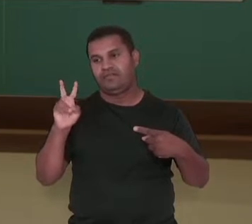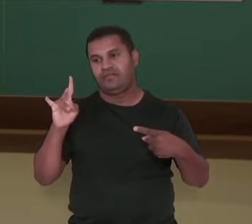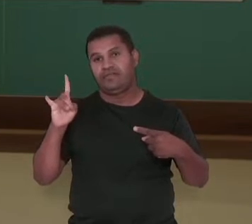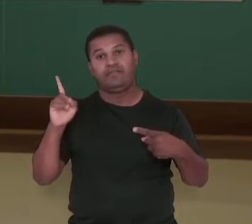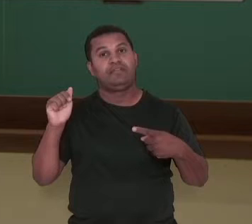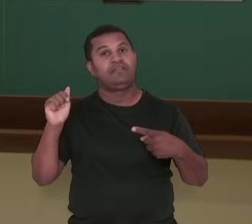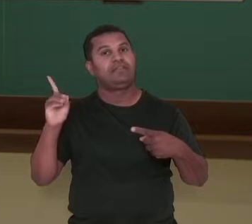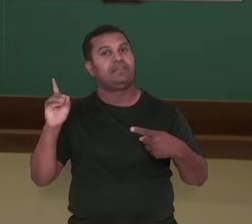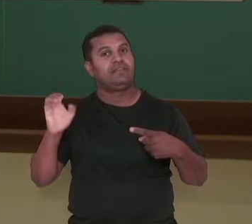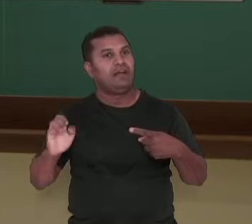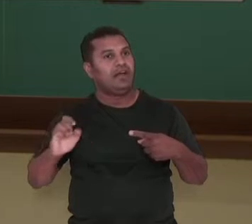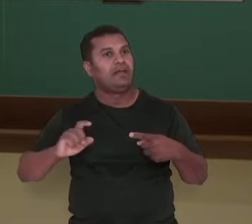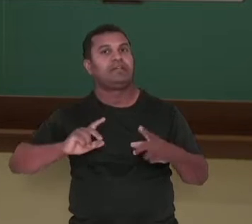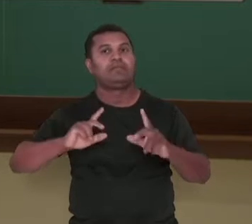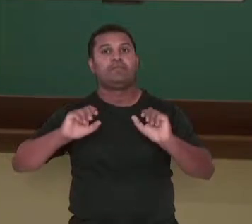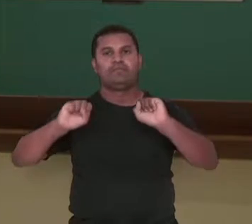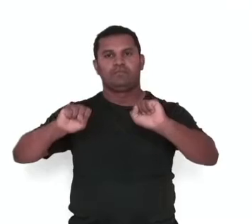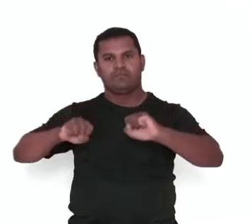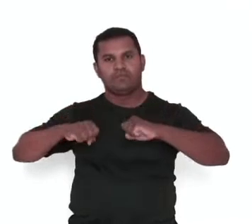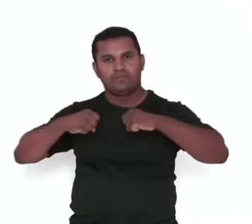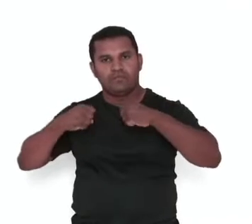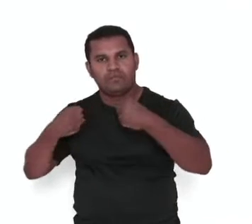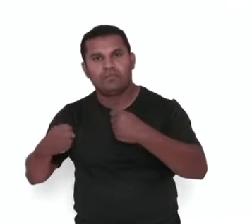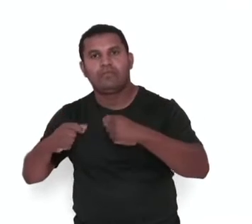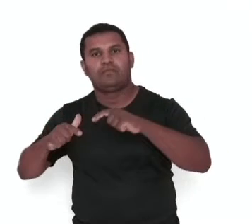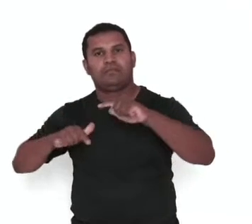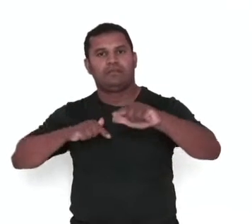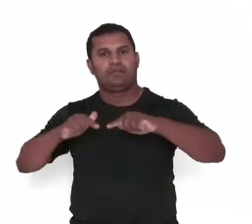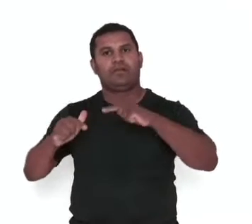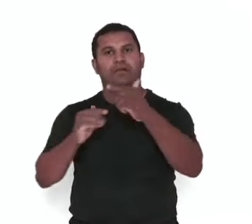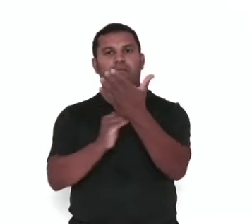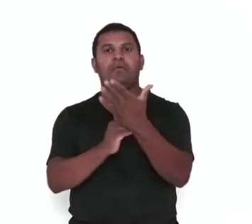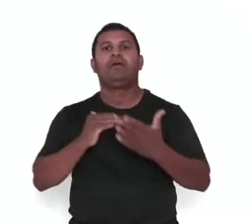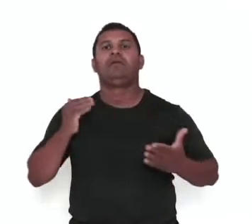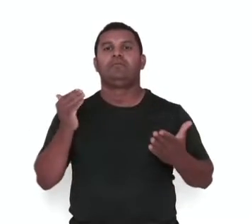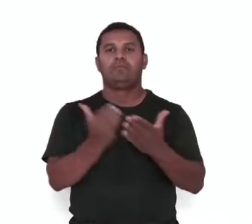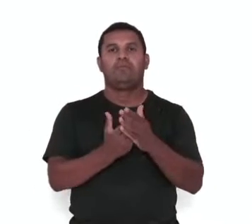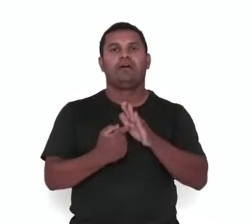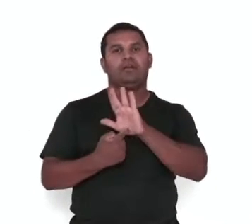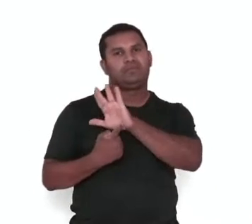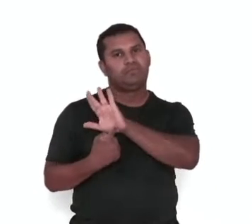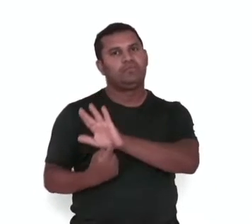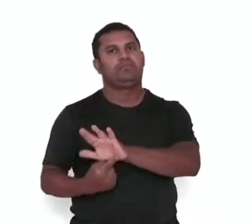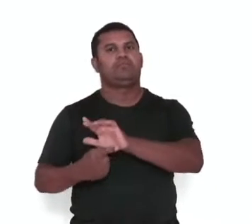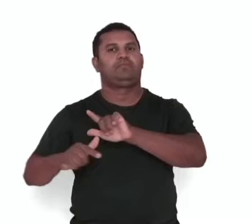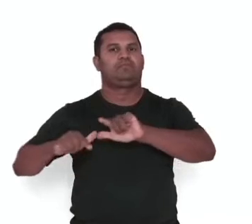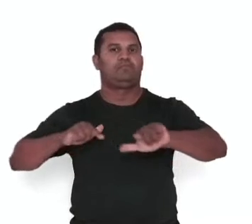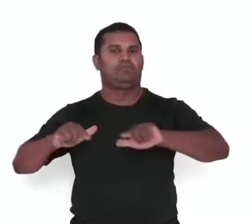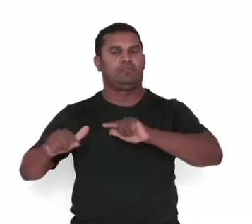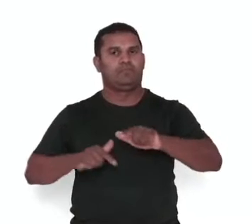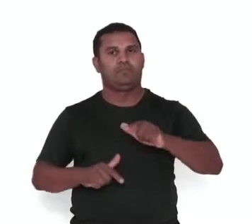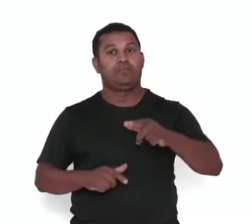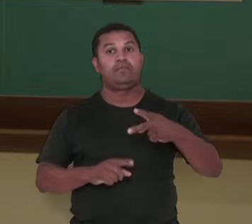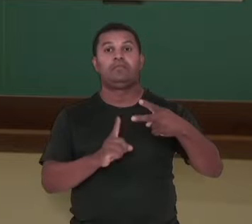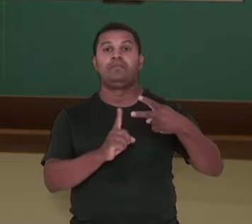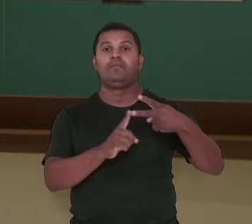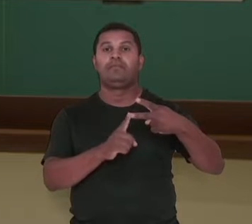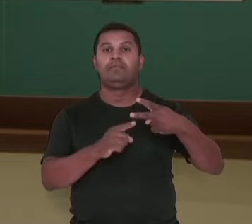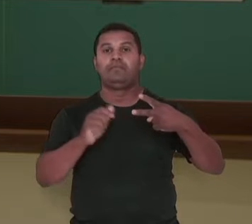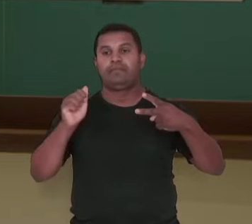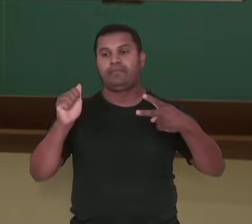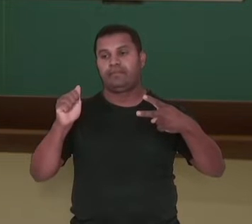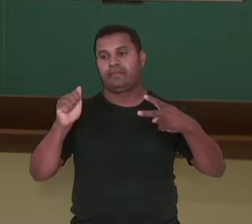o que é proatividade e refletir sobre os benefícios da adaptabilidade na vida pessoal e